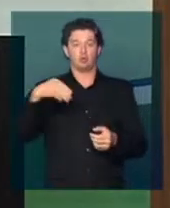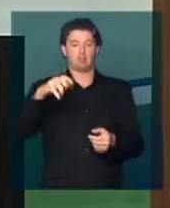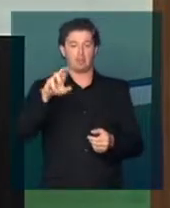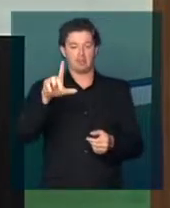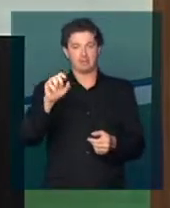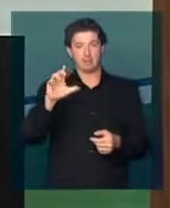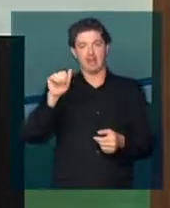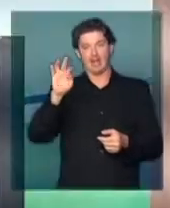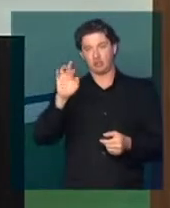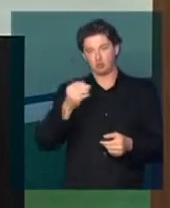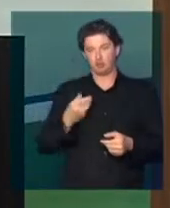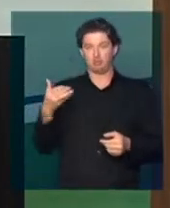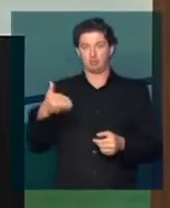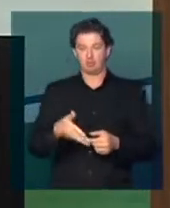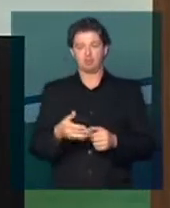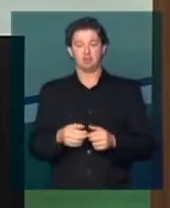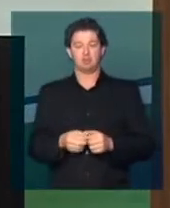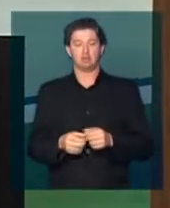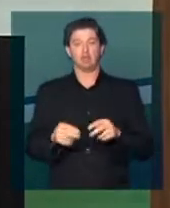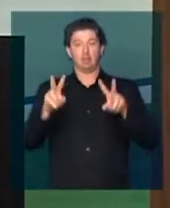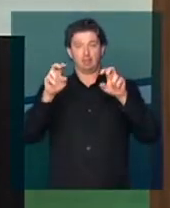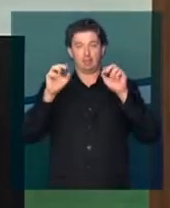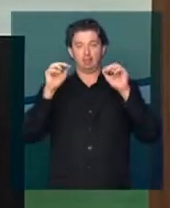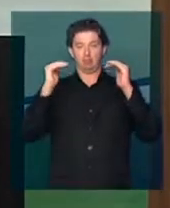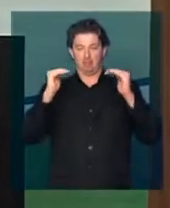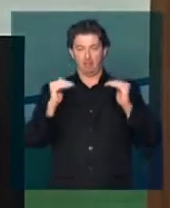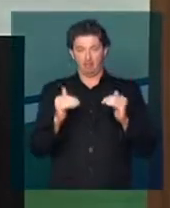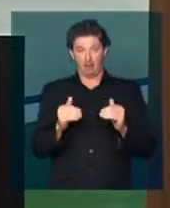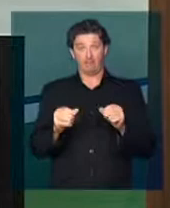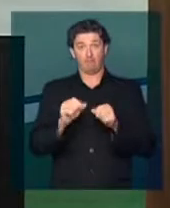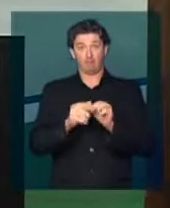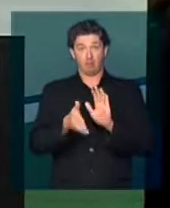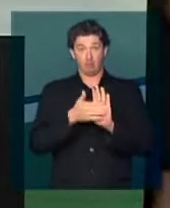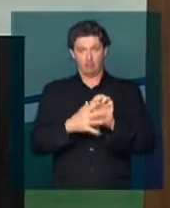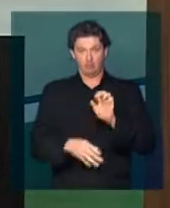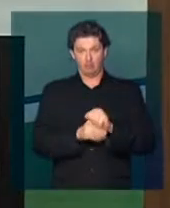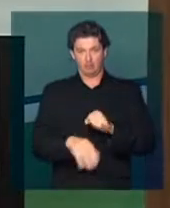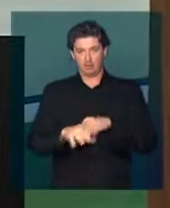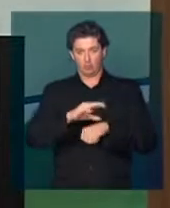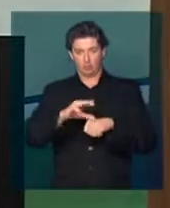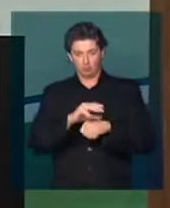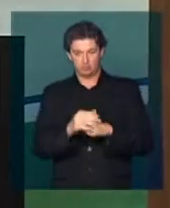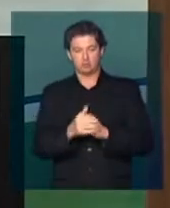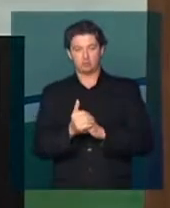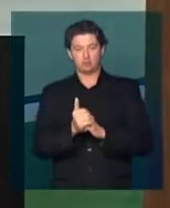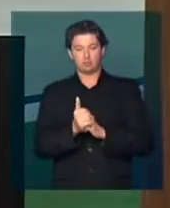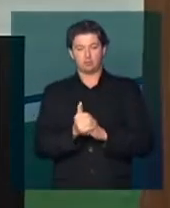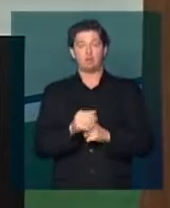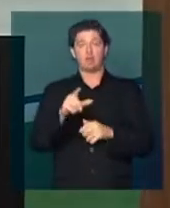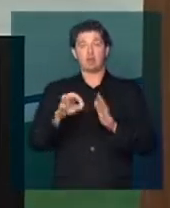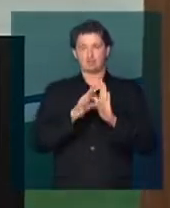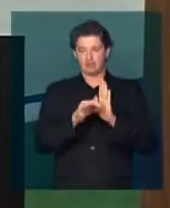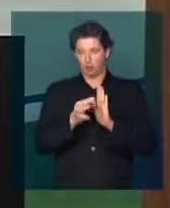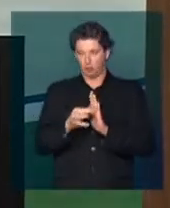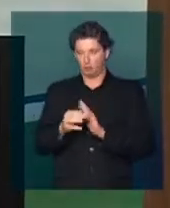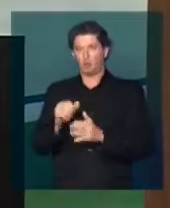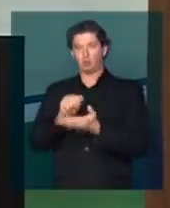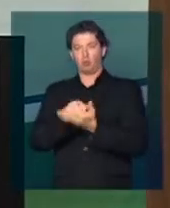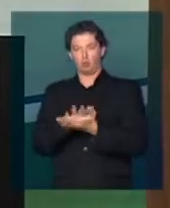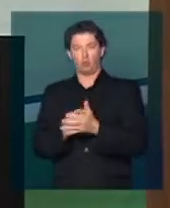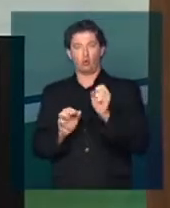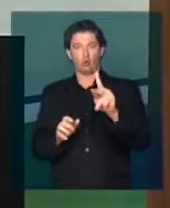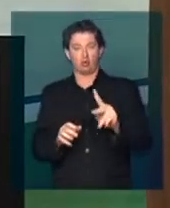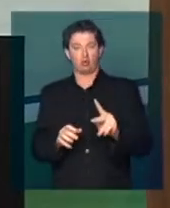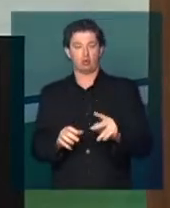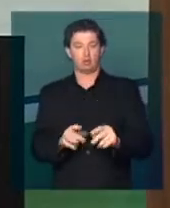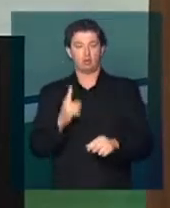fez parte, constituiu os temas, fez-se uma proposta de emenda à Constituição, se colheu as assinaturas, protocolou,